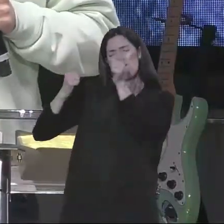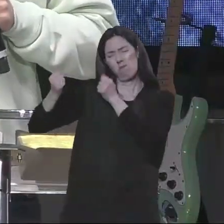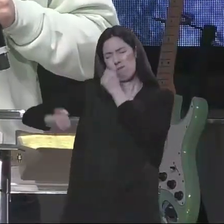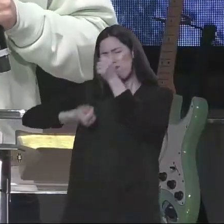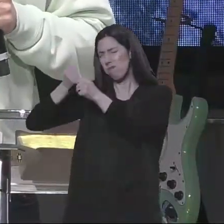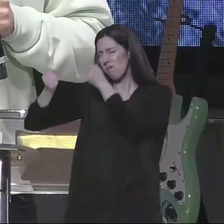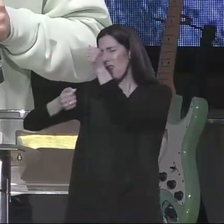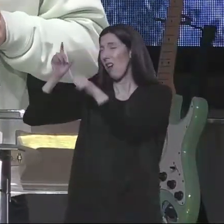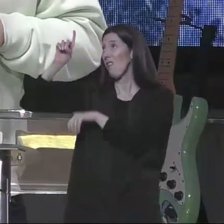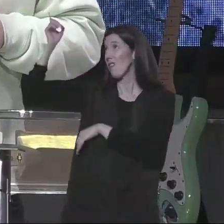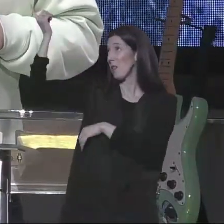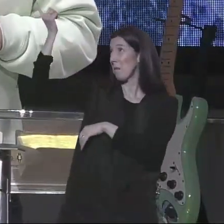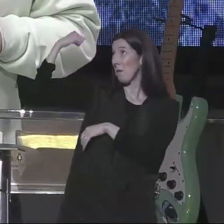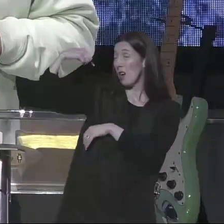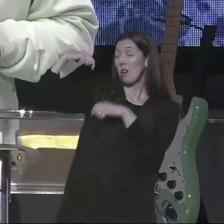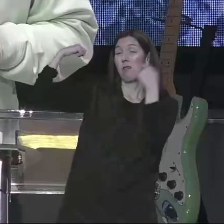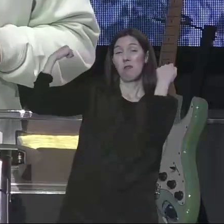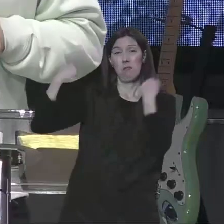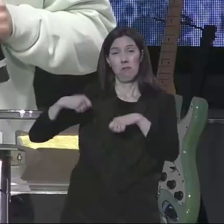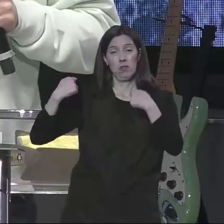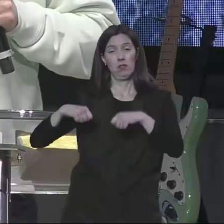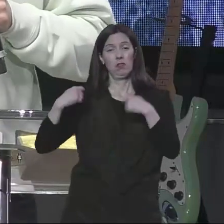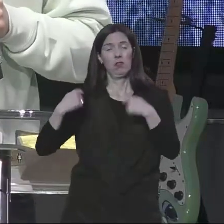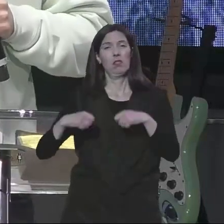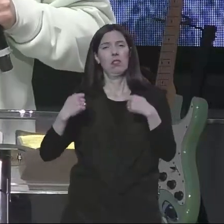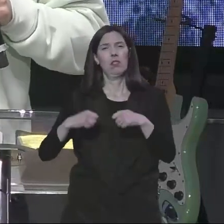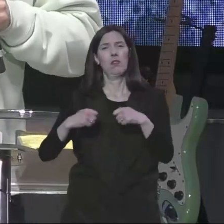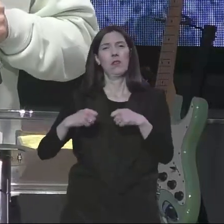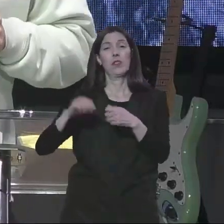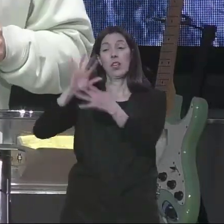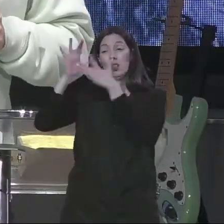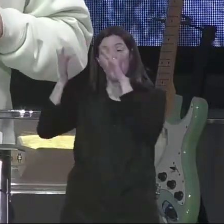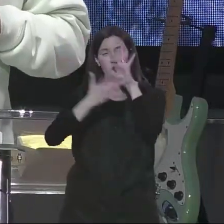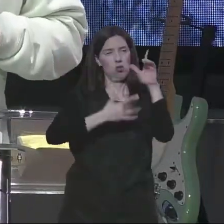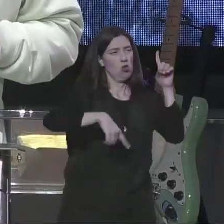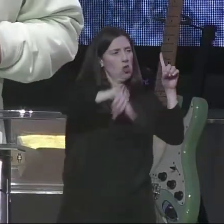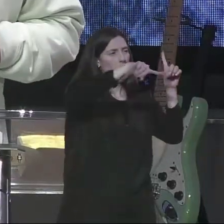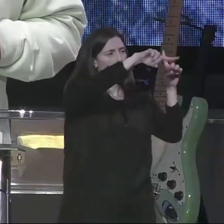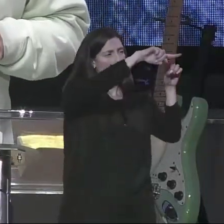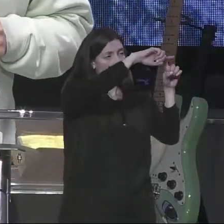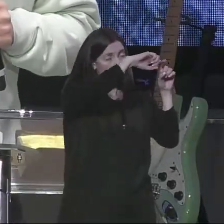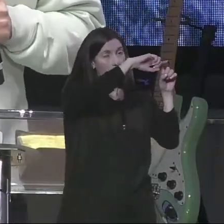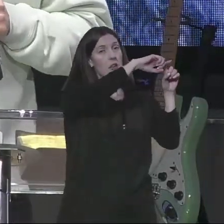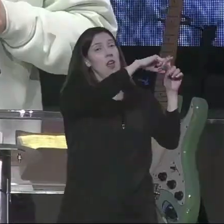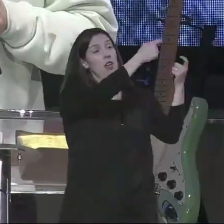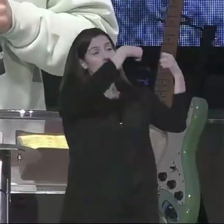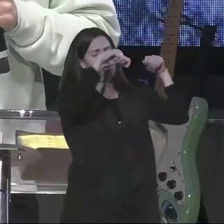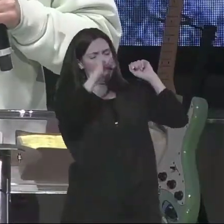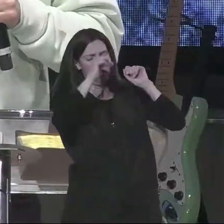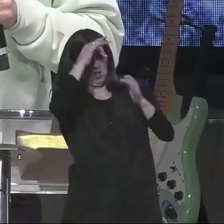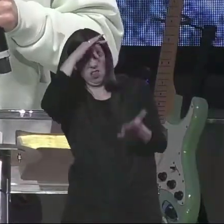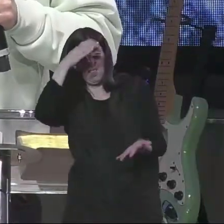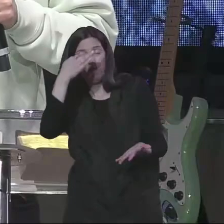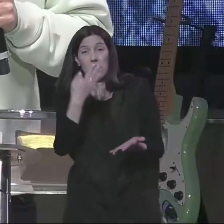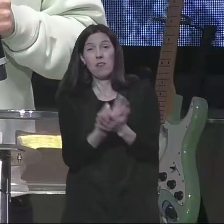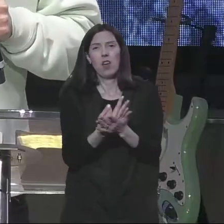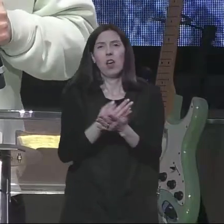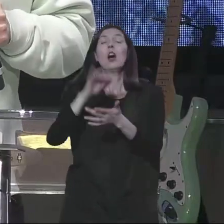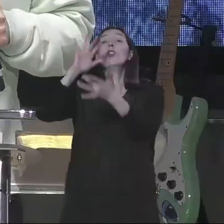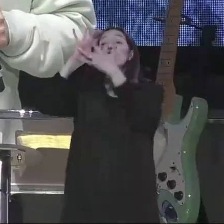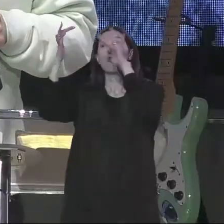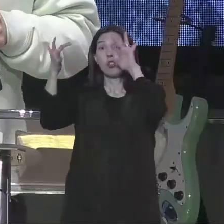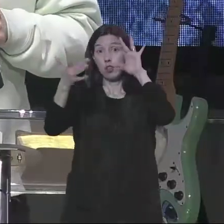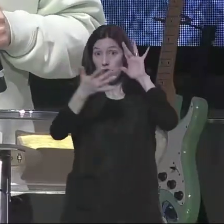proposta, tendo os olhos fitos em Jesus, autor e consumador da nossa fé. Ele, pela alegria que lhe